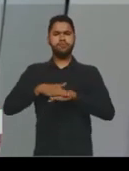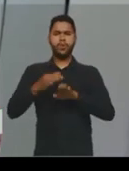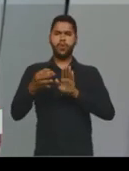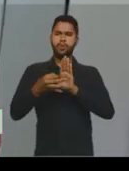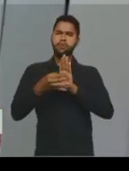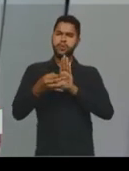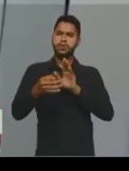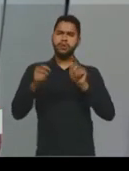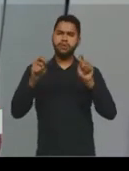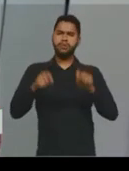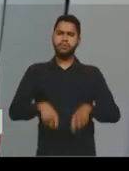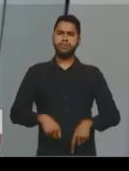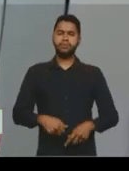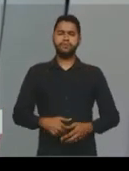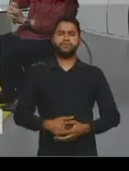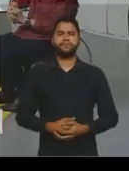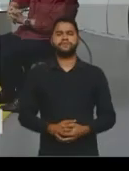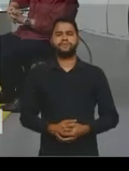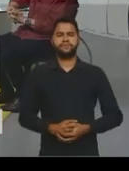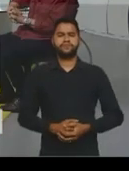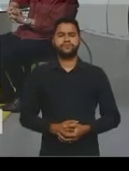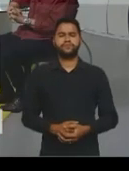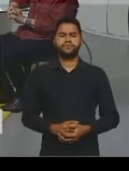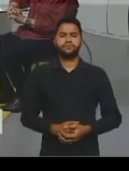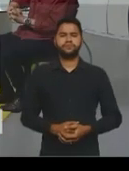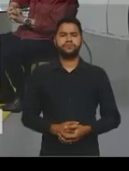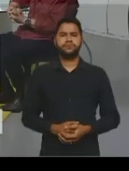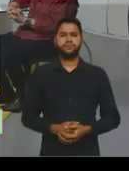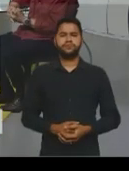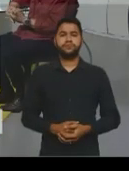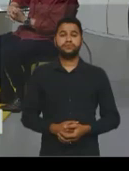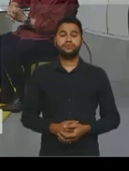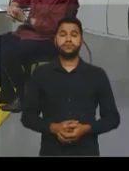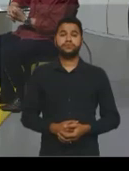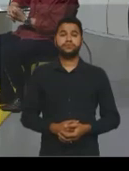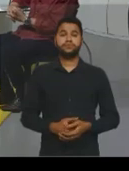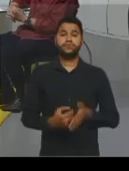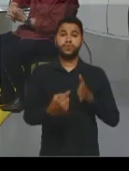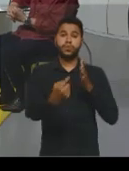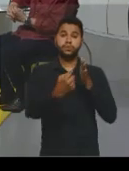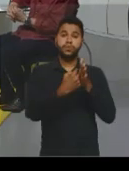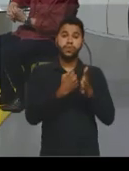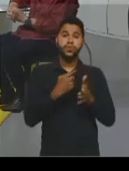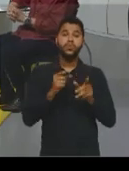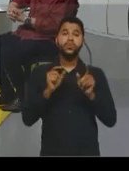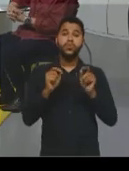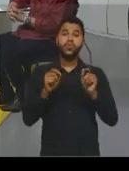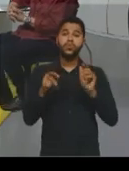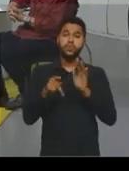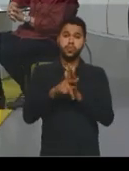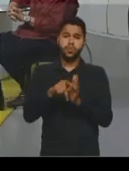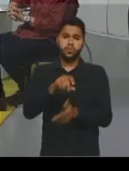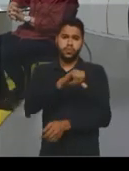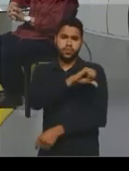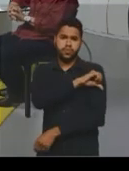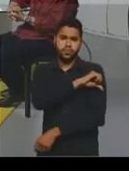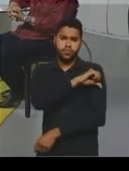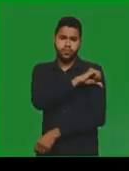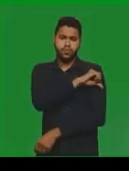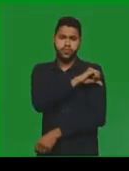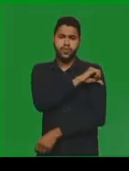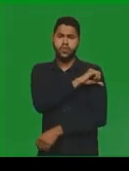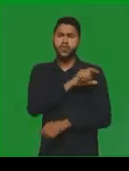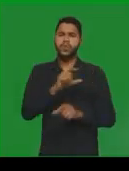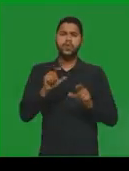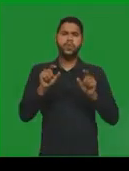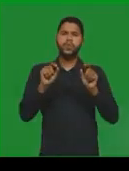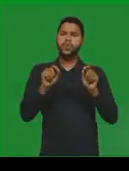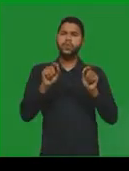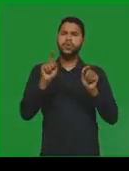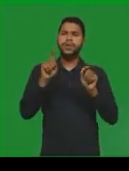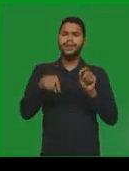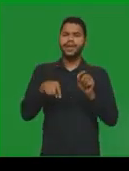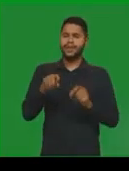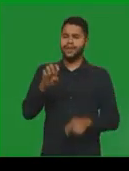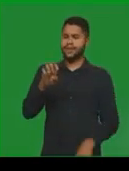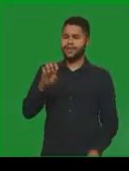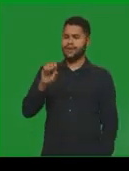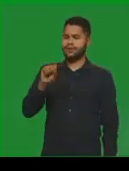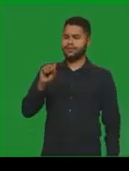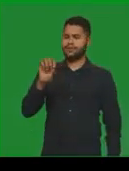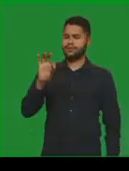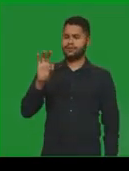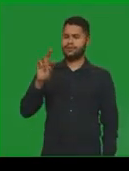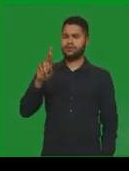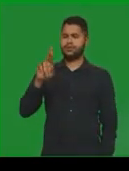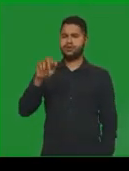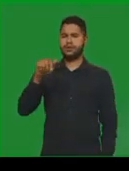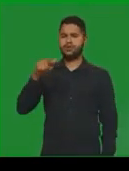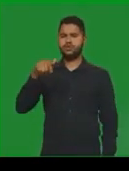aí. Ótimo. Nossa próxima dúvida agora é uma dúvida de 9º ano. O que é estrangeirismo?